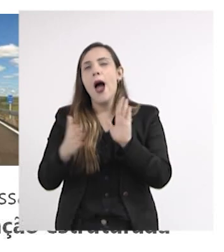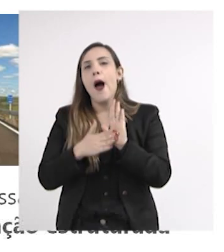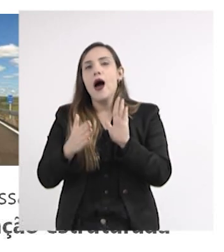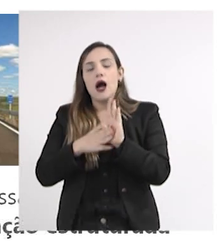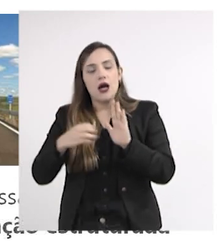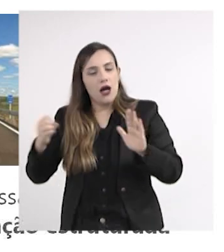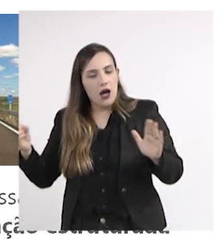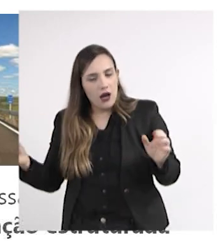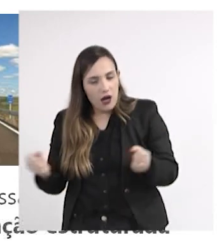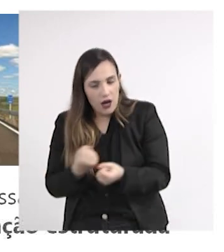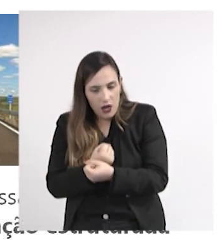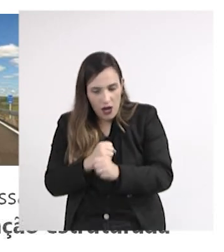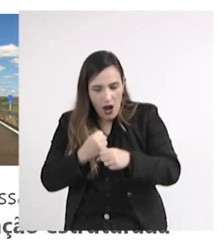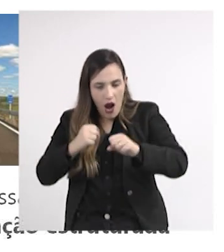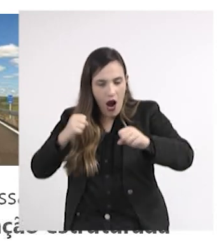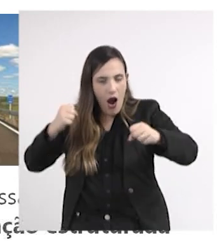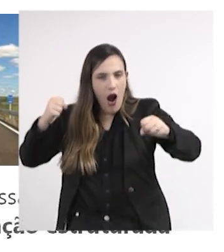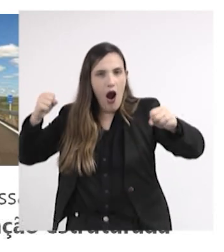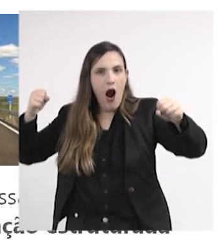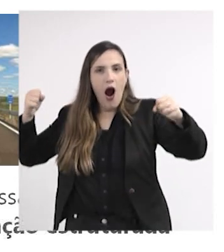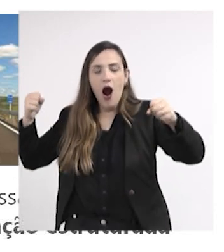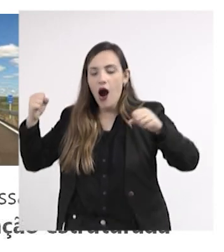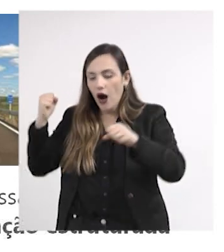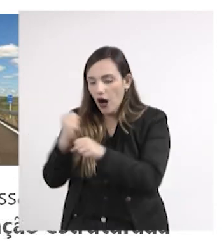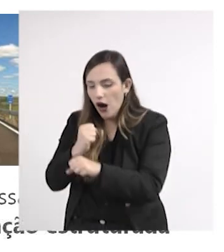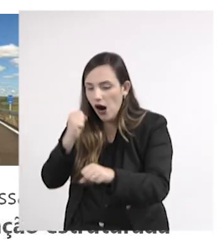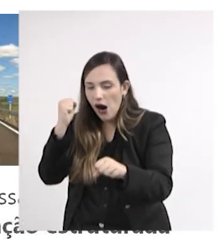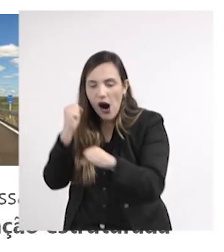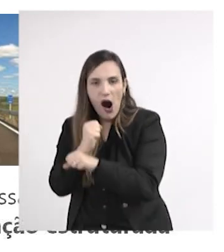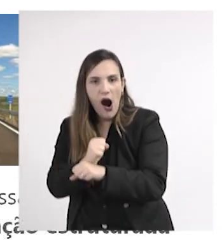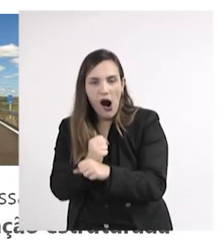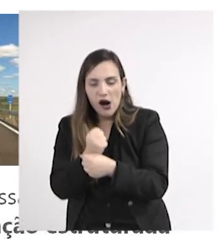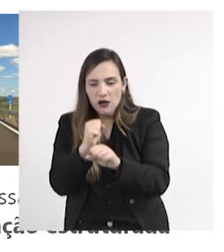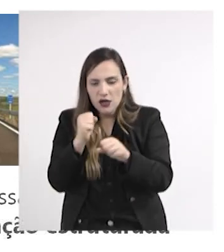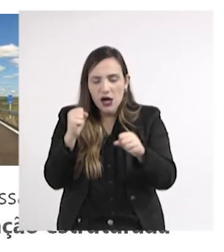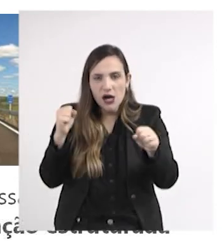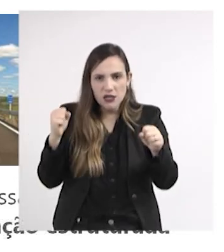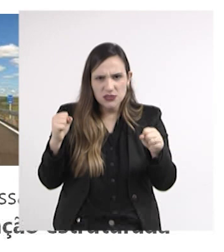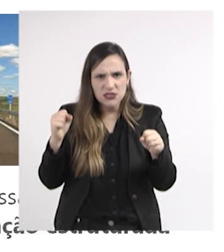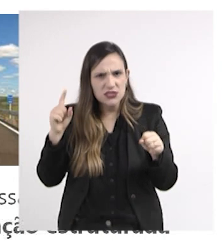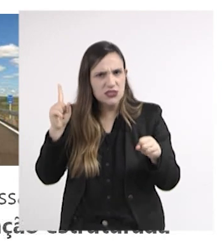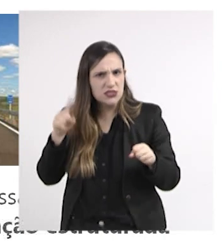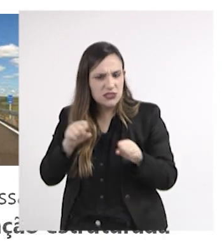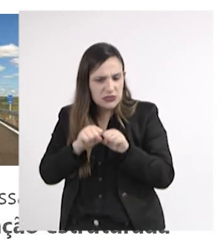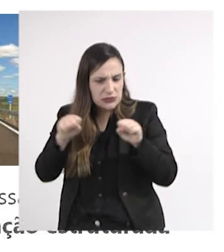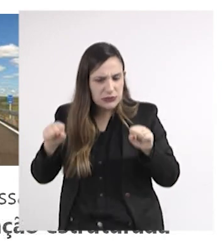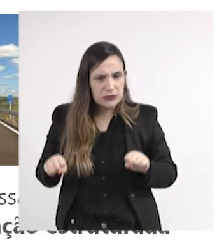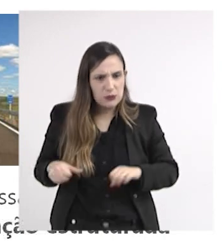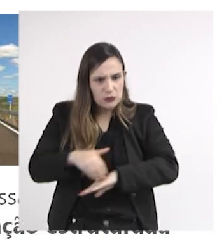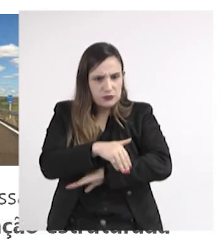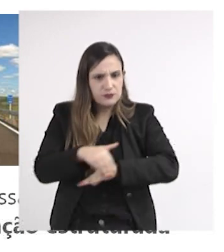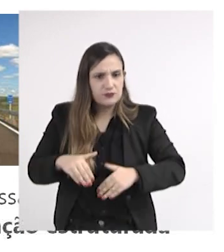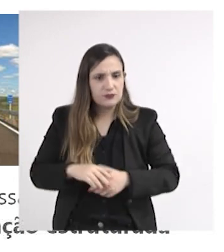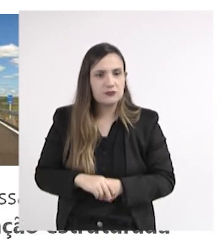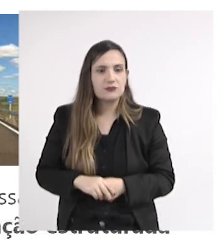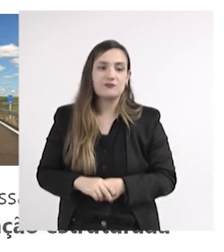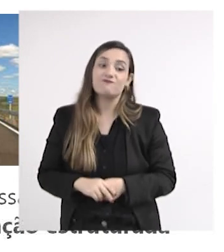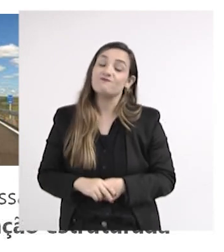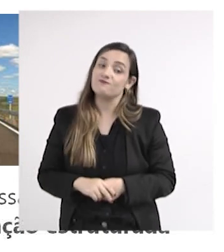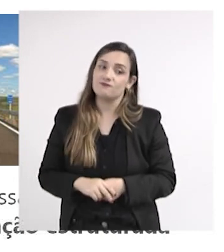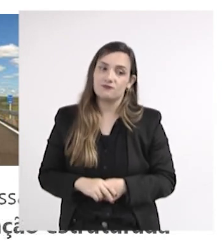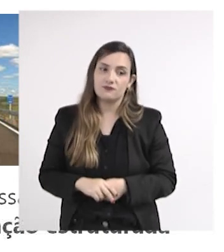grandes desembolsos de recursos para a ampliação do sistema rodoviário e, a partir daí,